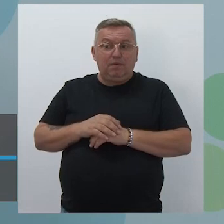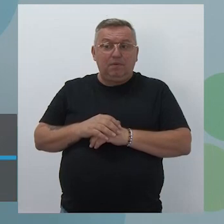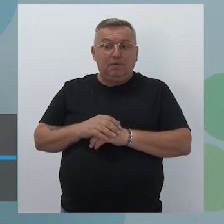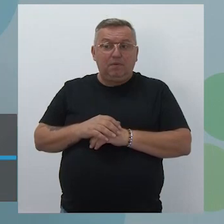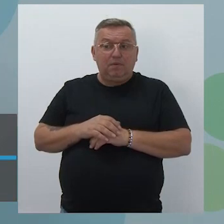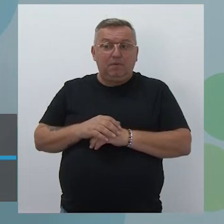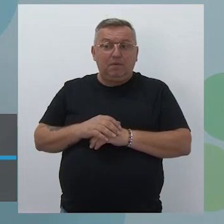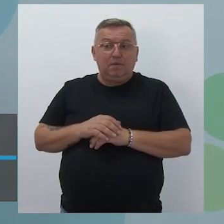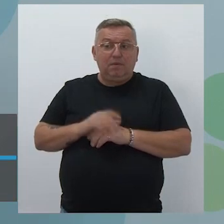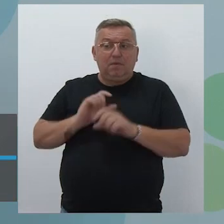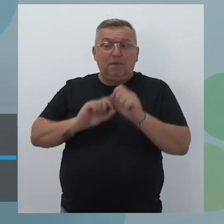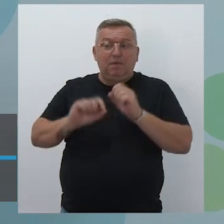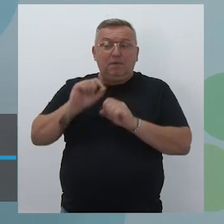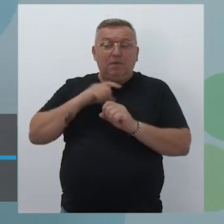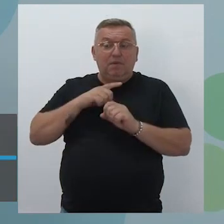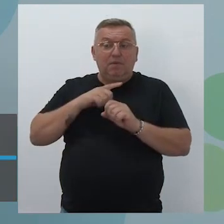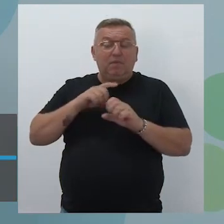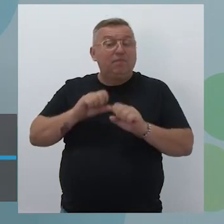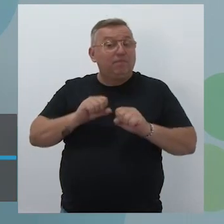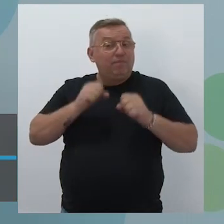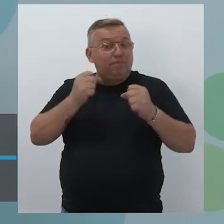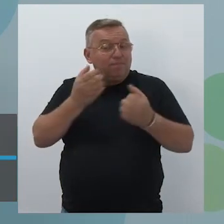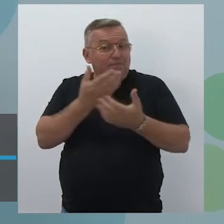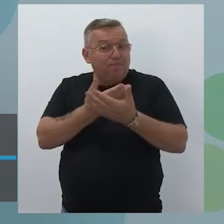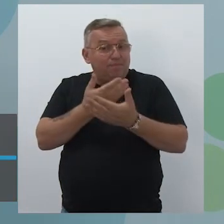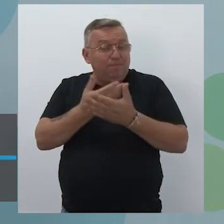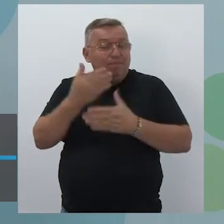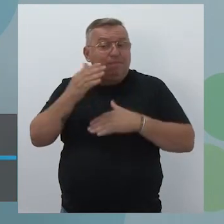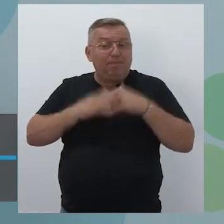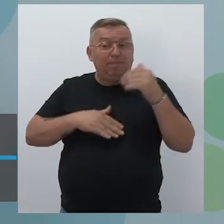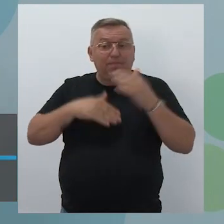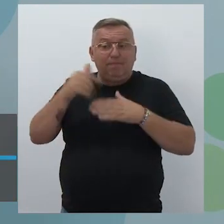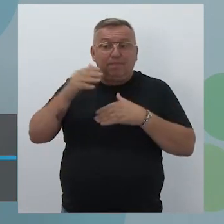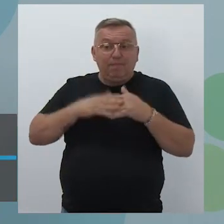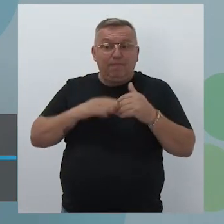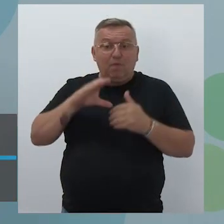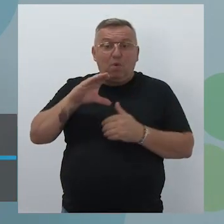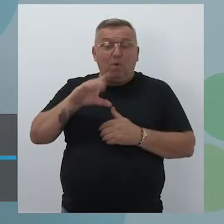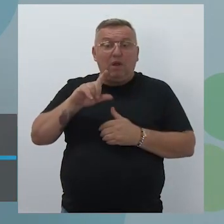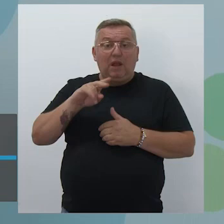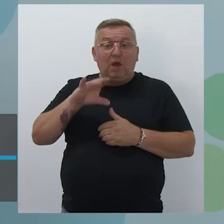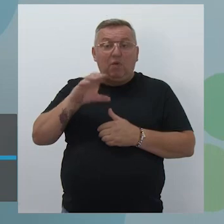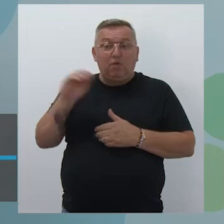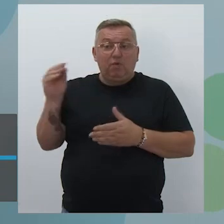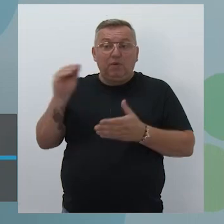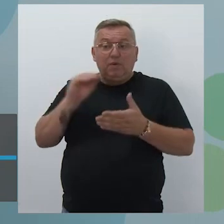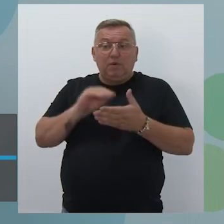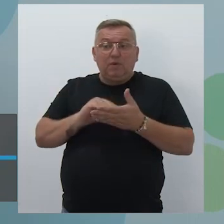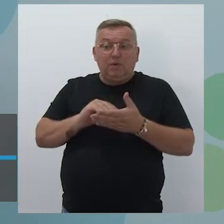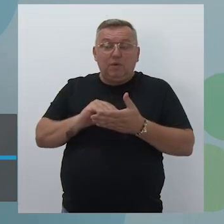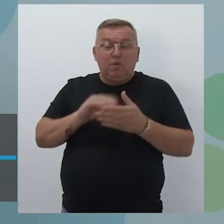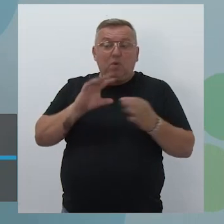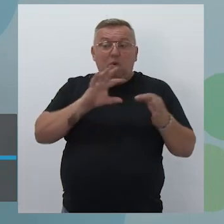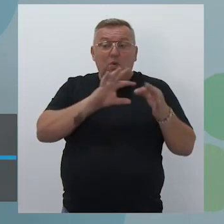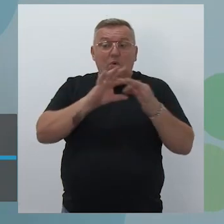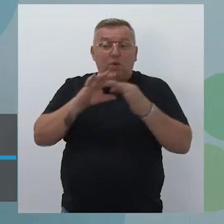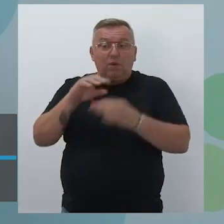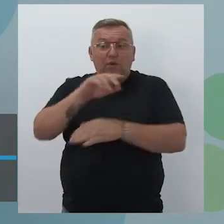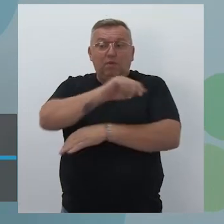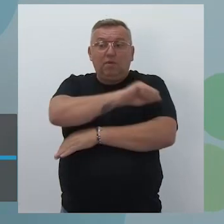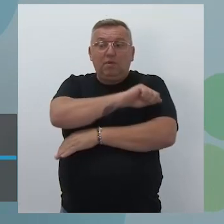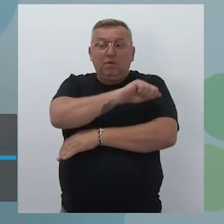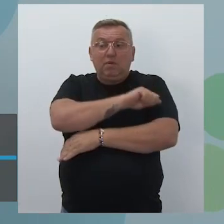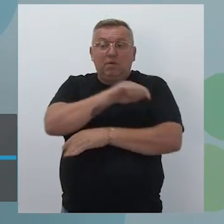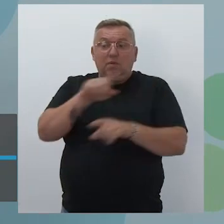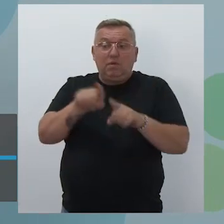E por fim, né, dedicação ao estudo, prática, o Cláudio bem colocou aqui, né, o contexto do aluno, a